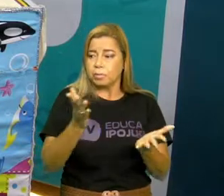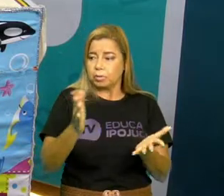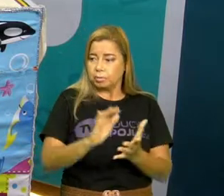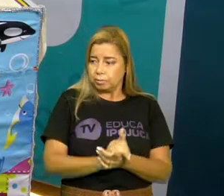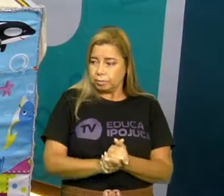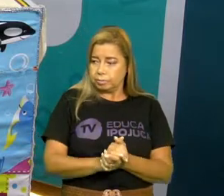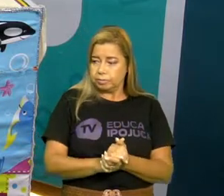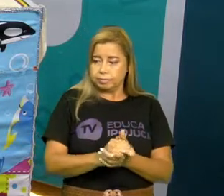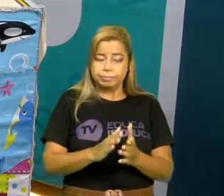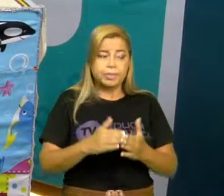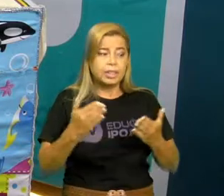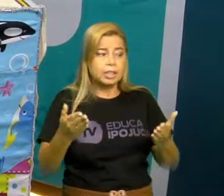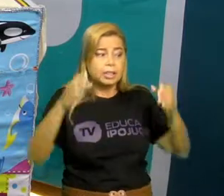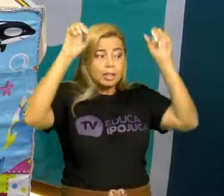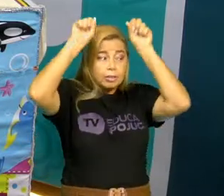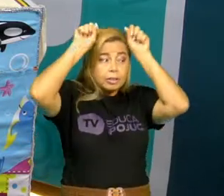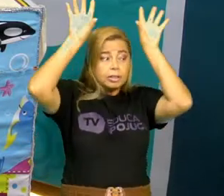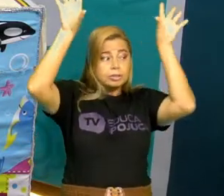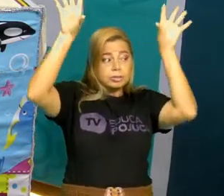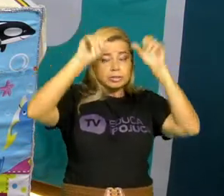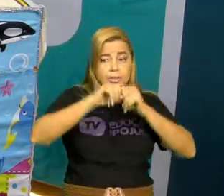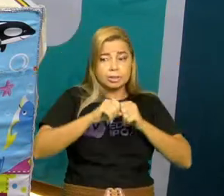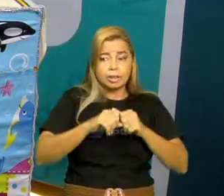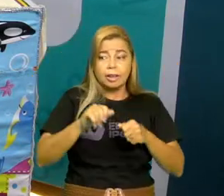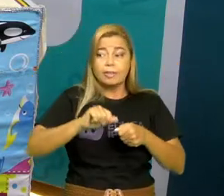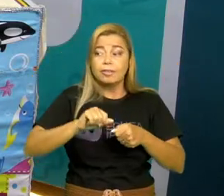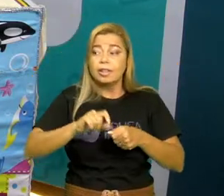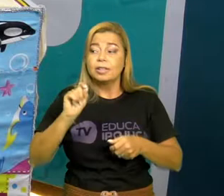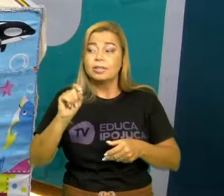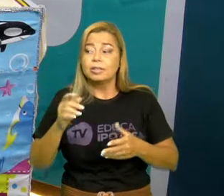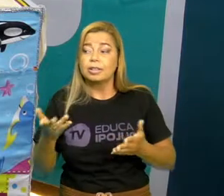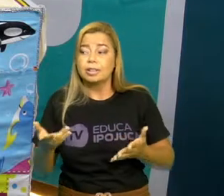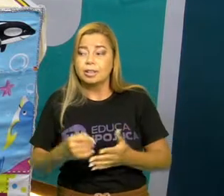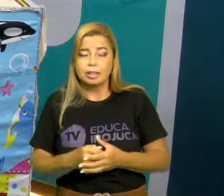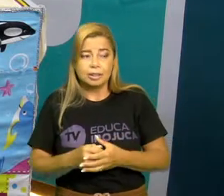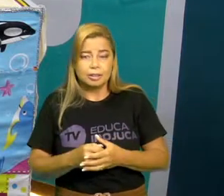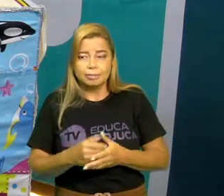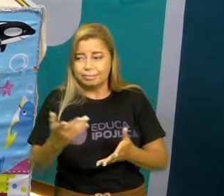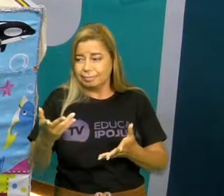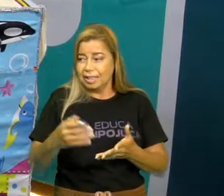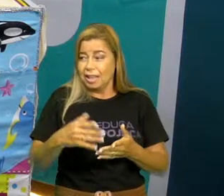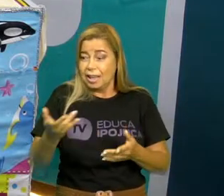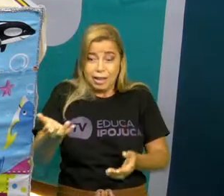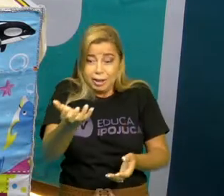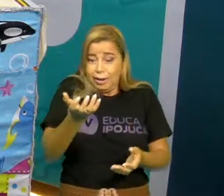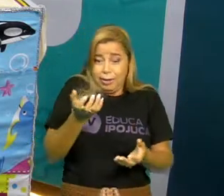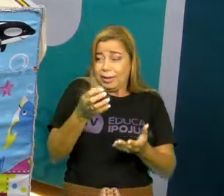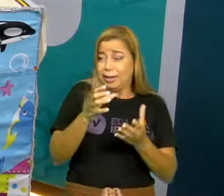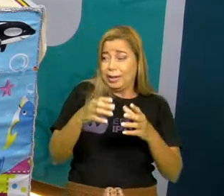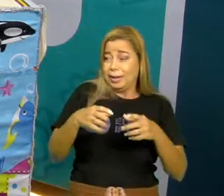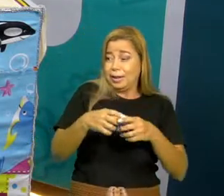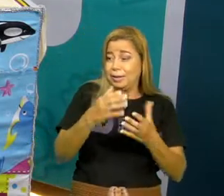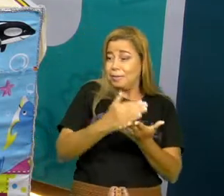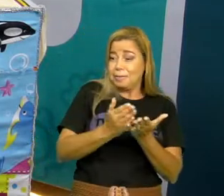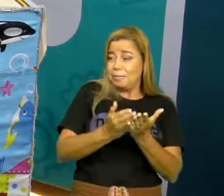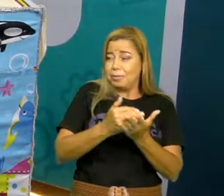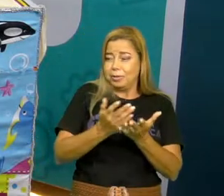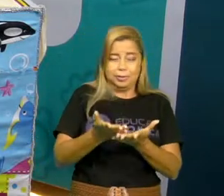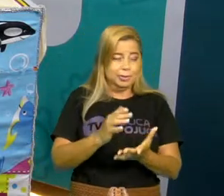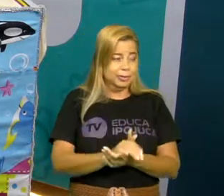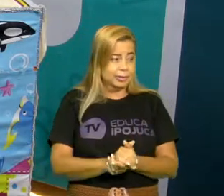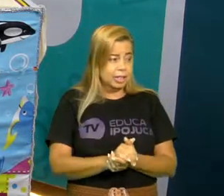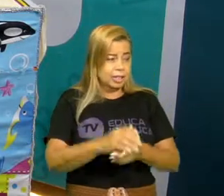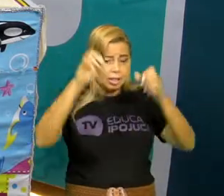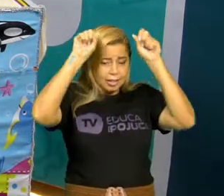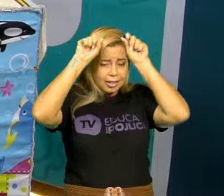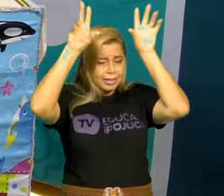leiturinha? Mandar o bolo para mim, para leiturinha. Não dá mais o bolo. Era para mandar para leiturinha? É. Não, leiturinha, tu ajudou. Eu